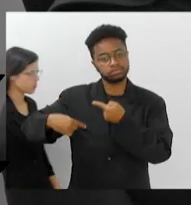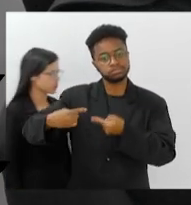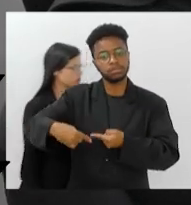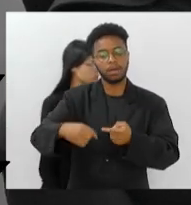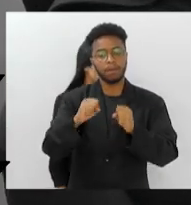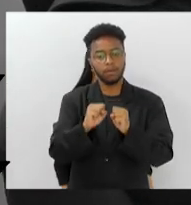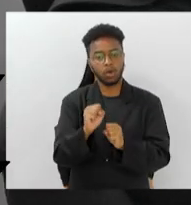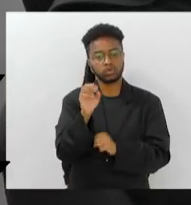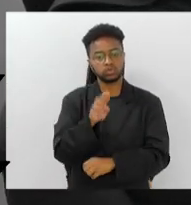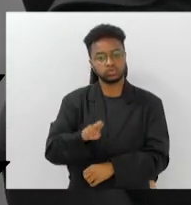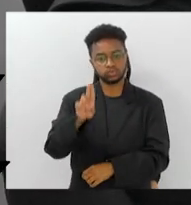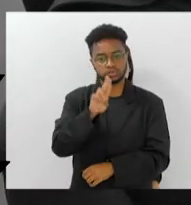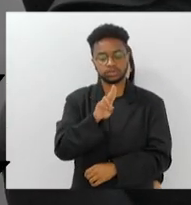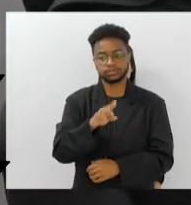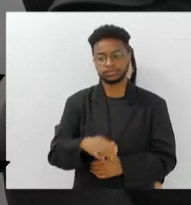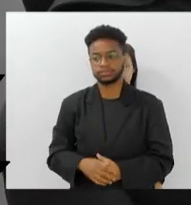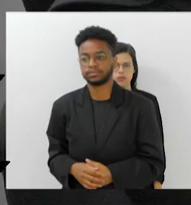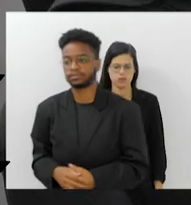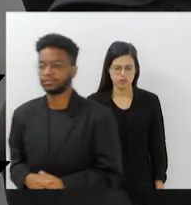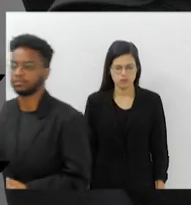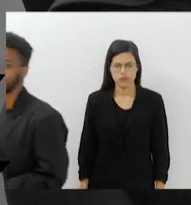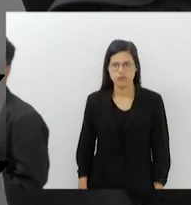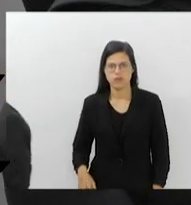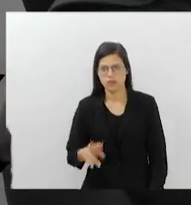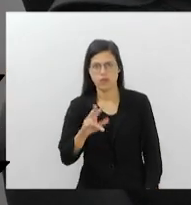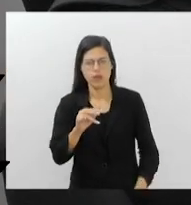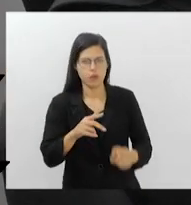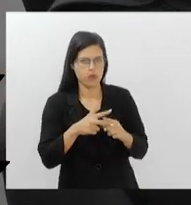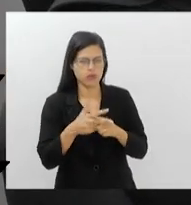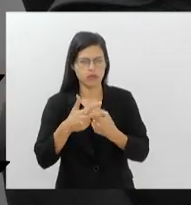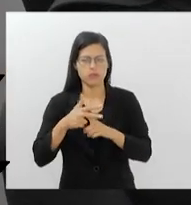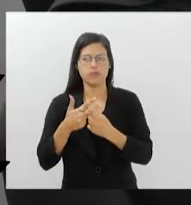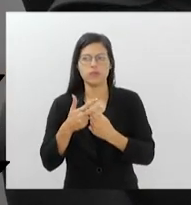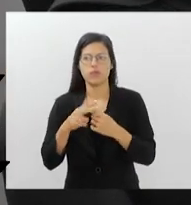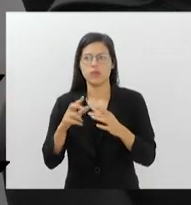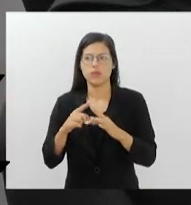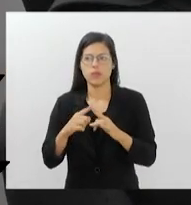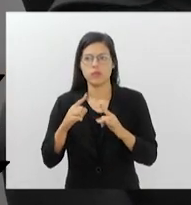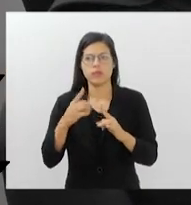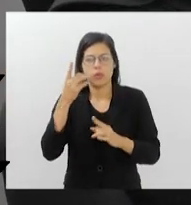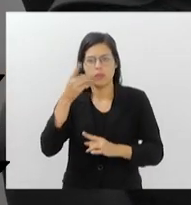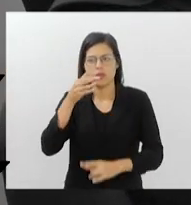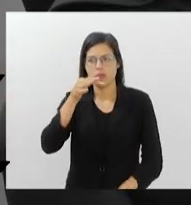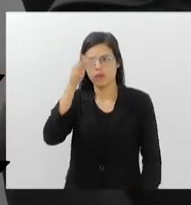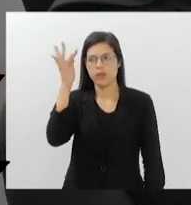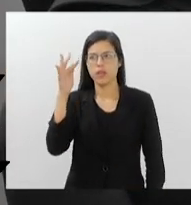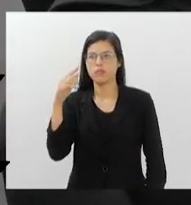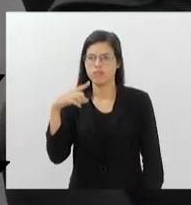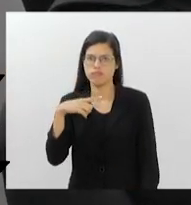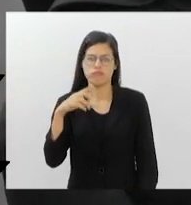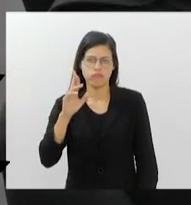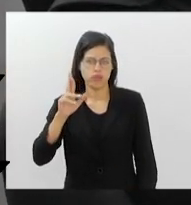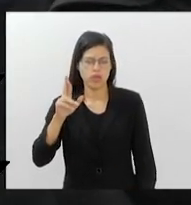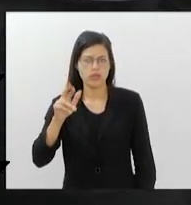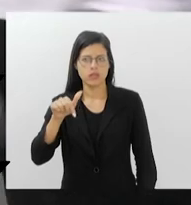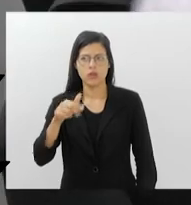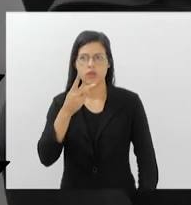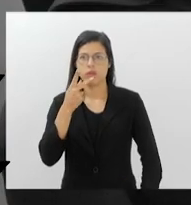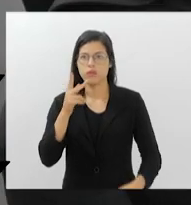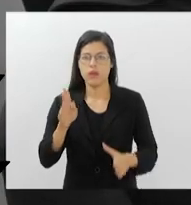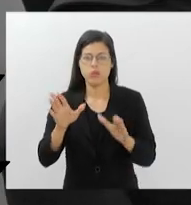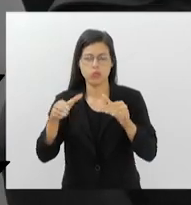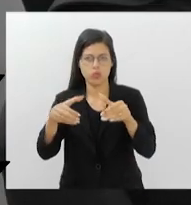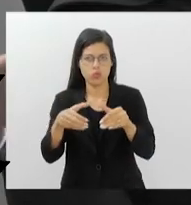ele ser o carro que vai regularizar isso só que o deputado Márcio Pacheco Fred Pacheco tem razão quando ele diz olha mas as comunidades